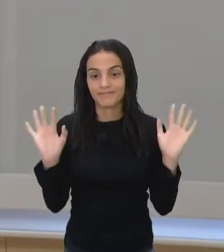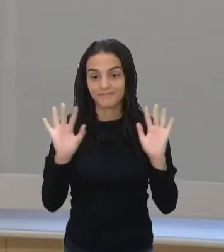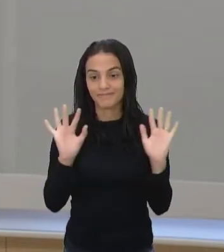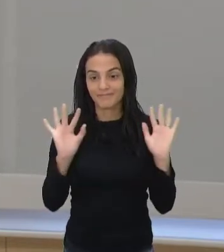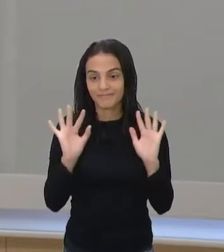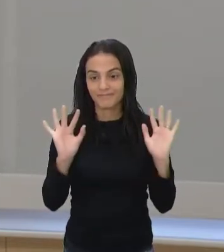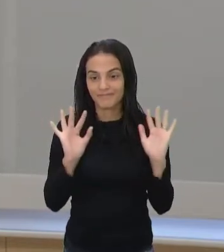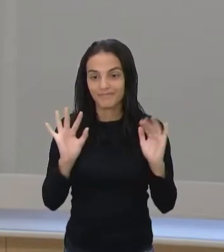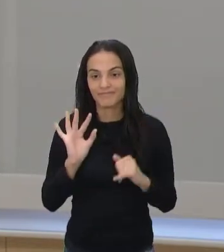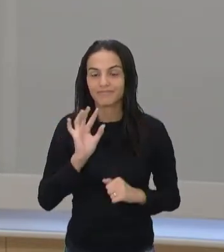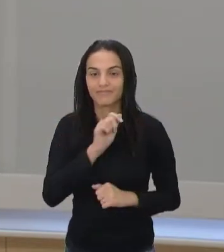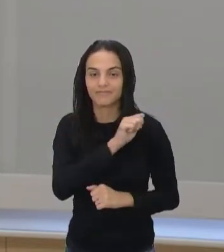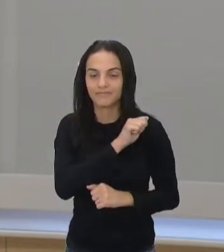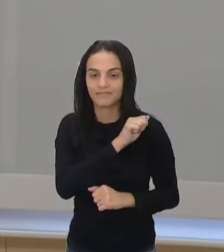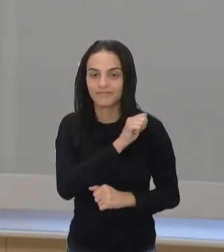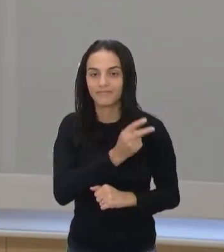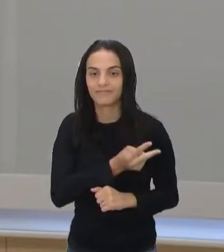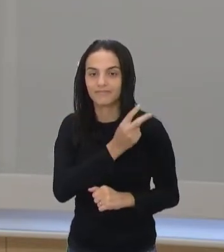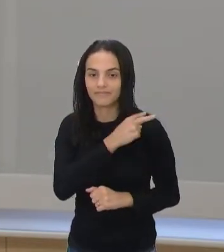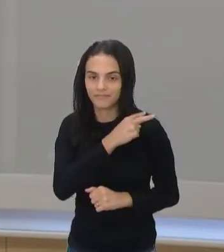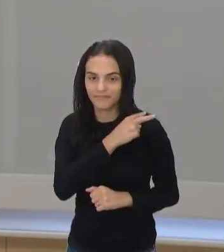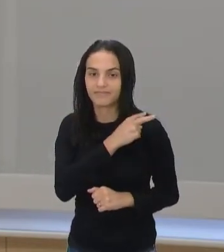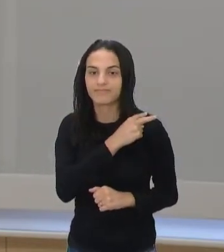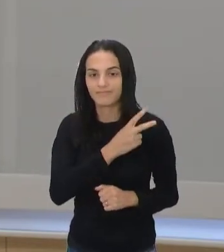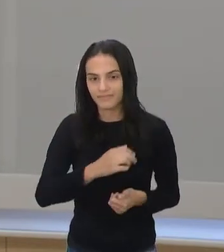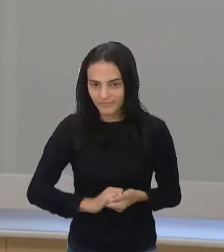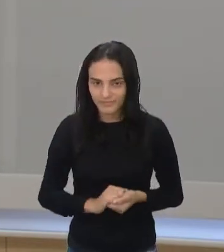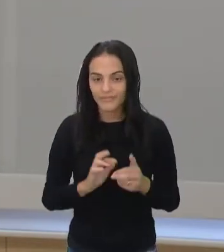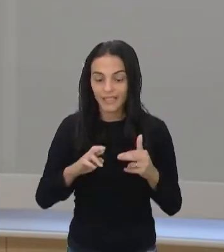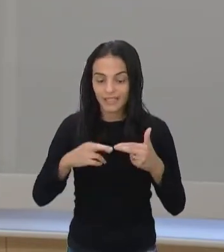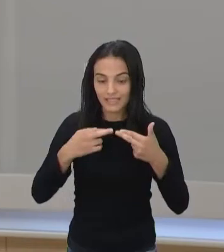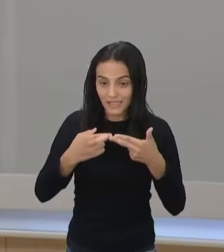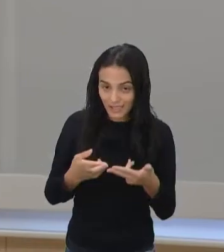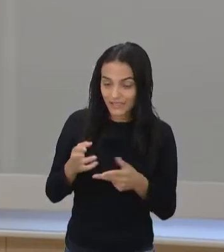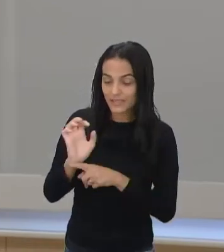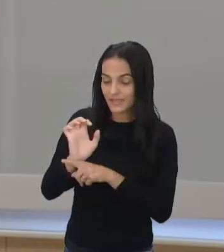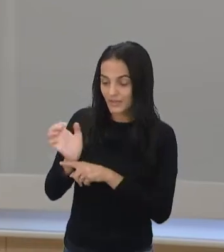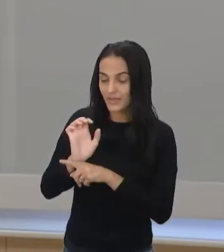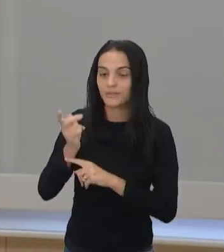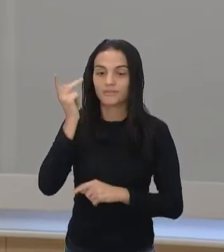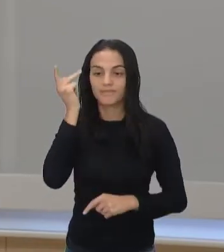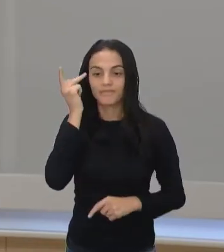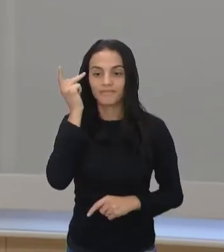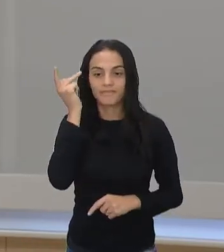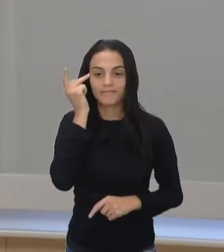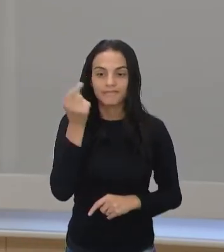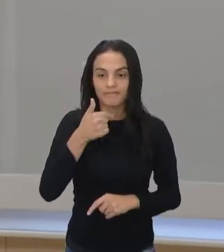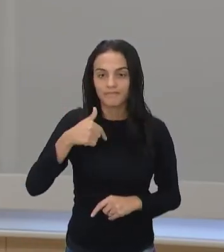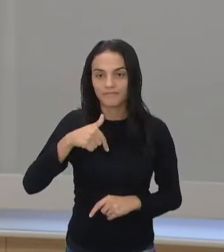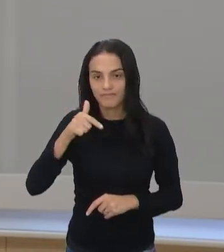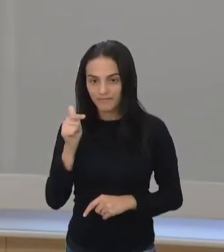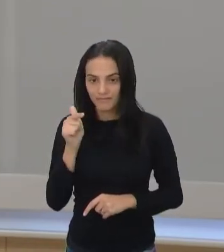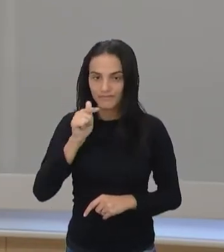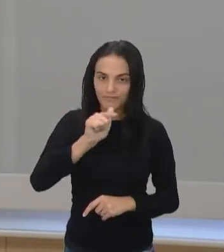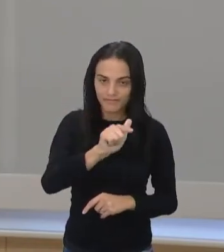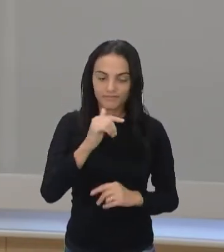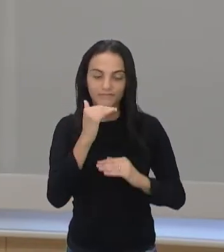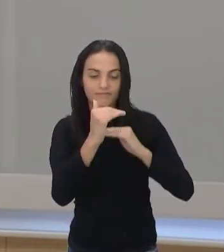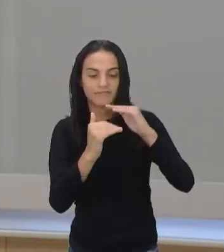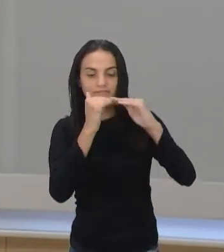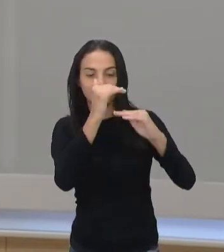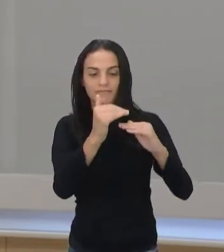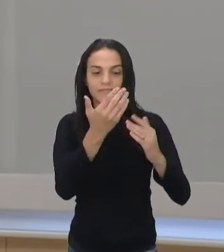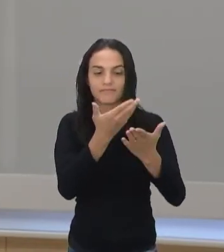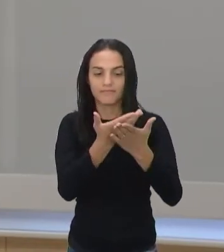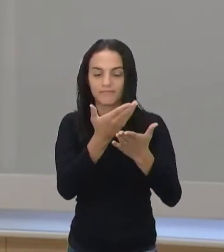Olá, estudantes da segunda série do ensino médio da Rede Estadual Paulista. Estamos aqui novamente para desenvolver com vocês a